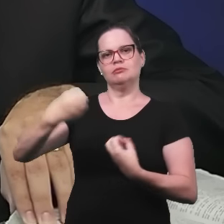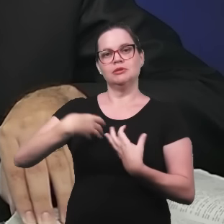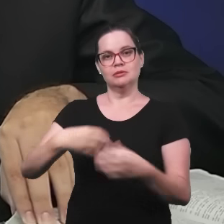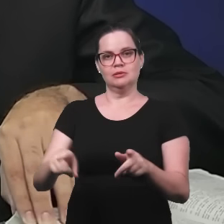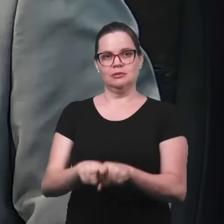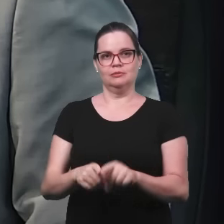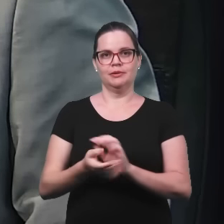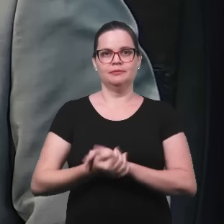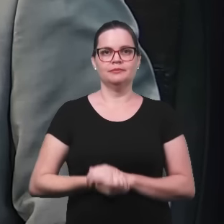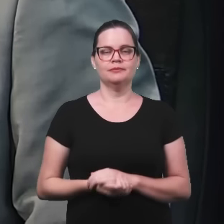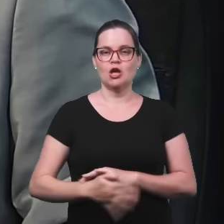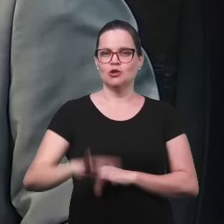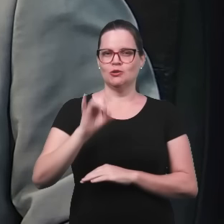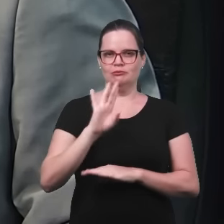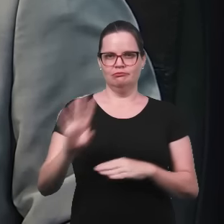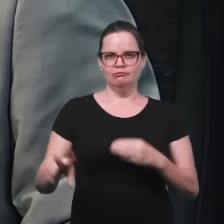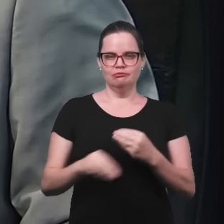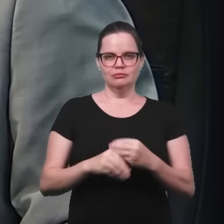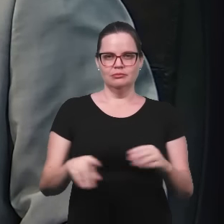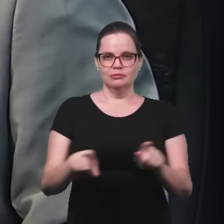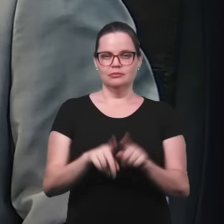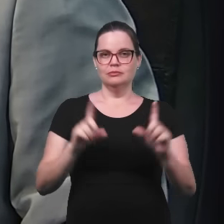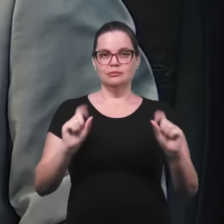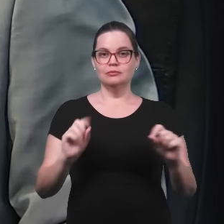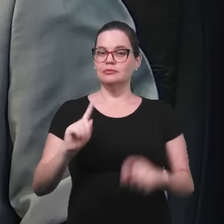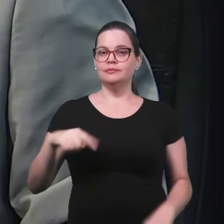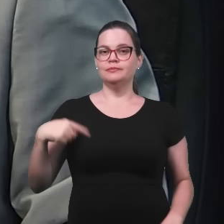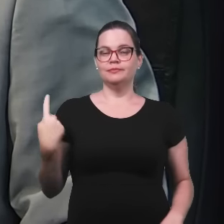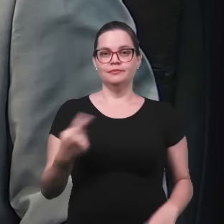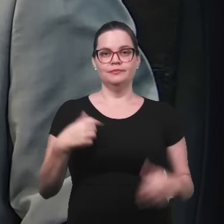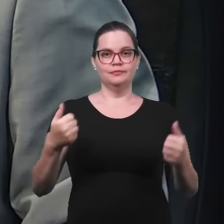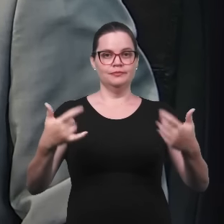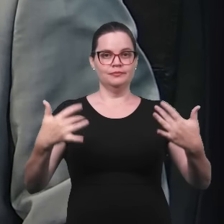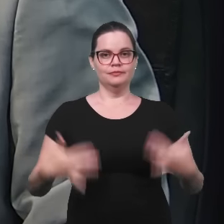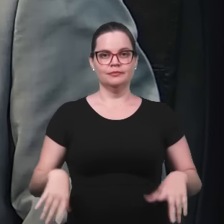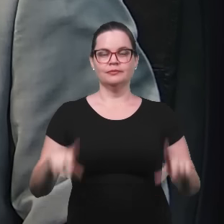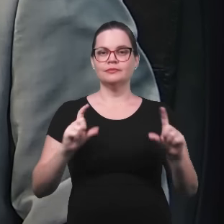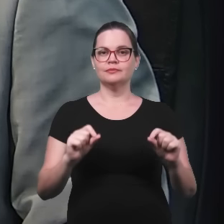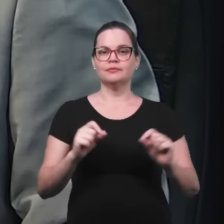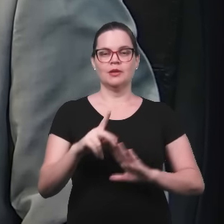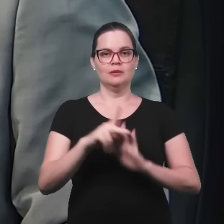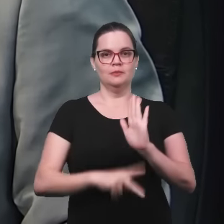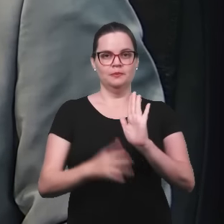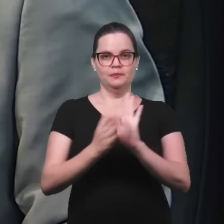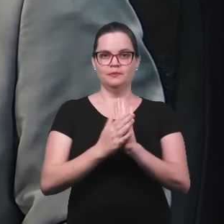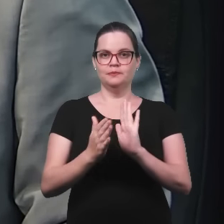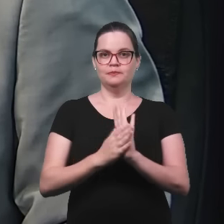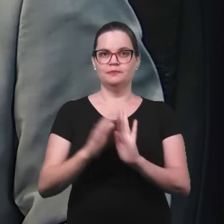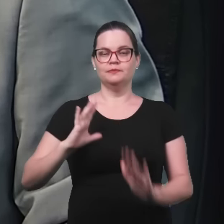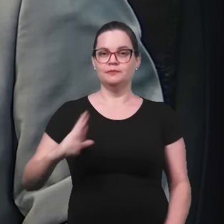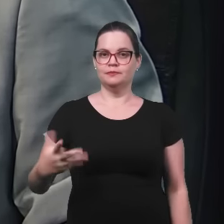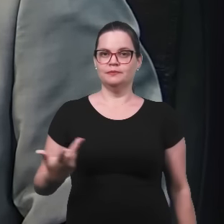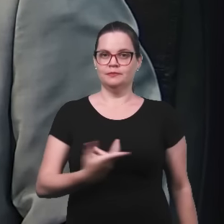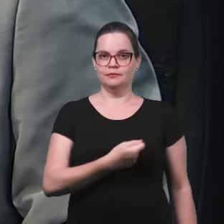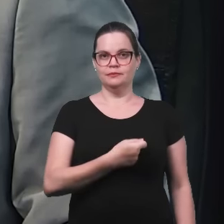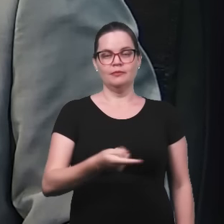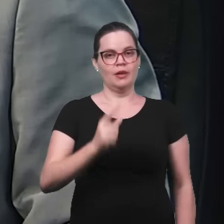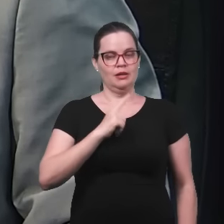Miguel, só completando o seguinte: a gente sempre fala que no projeto de salvação existe